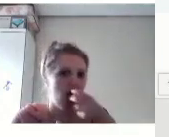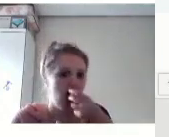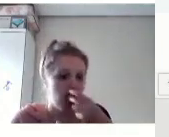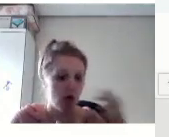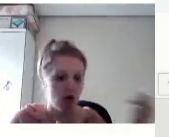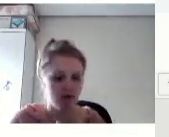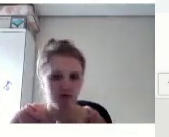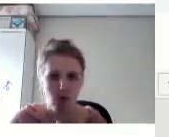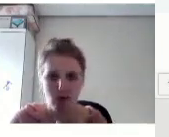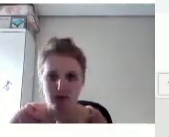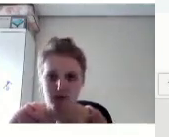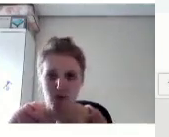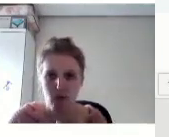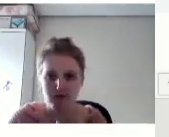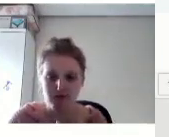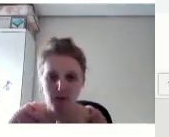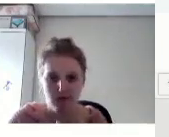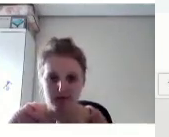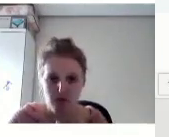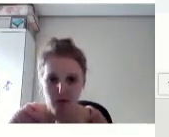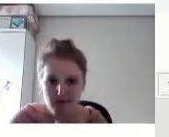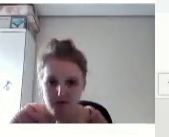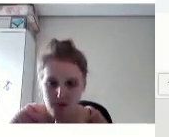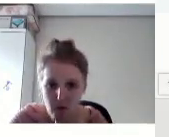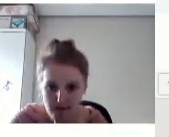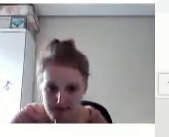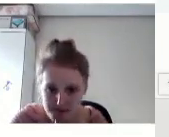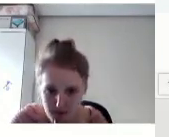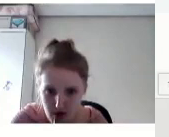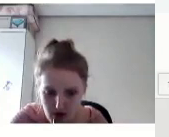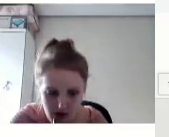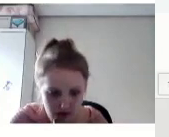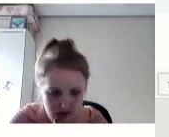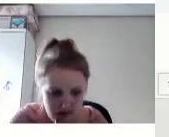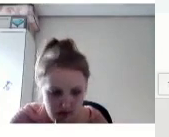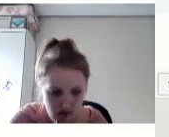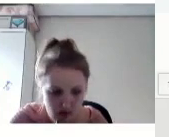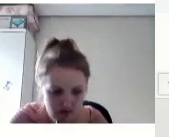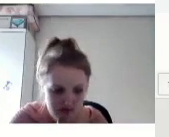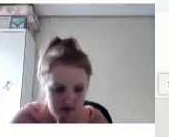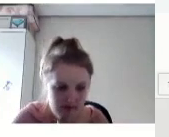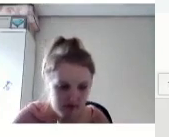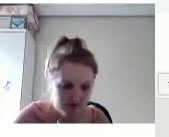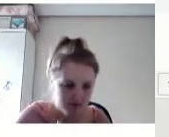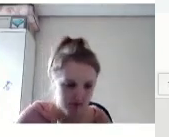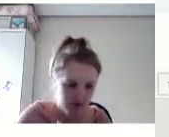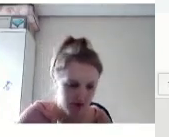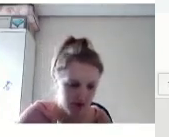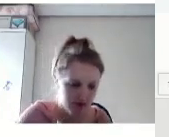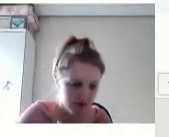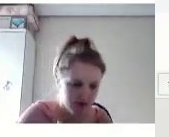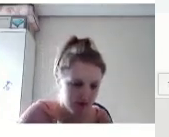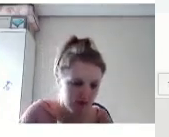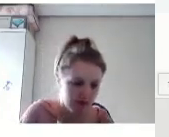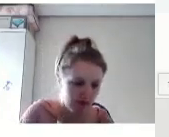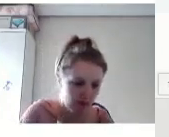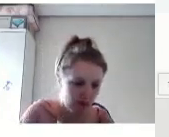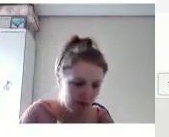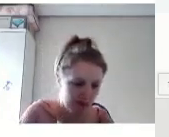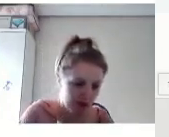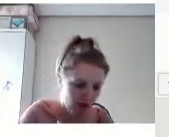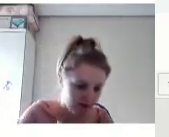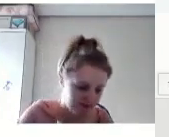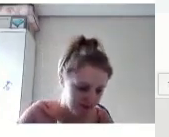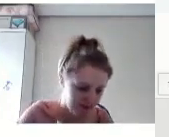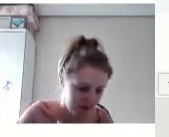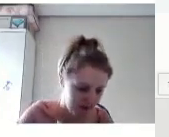Né? Interessante aqui, ó, se eu fosse calcular, né, vamos supor que eu fosse calcular o campo canonicamente conjugado ao psi estrela,